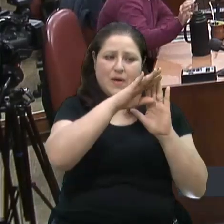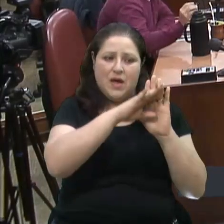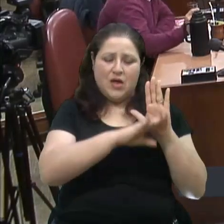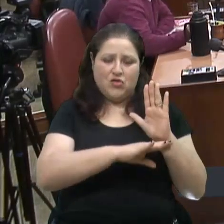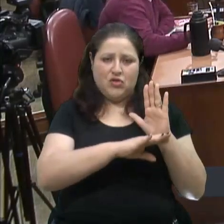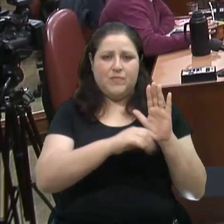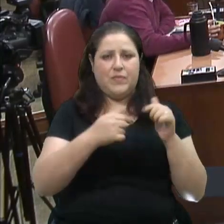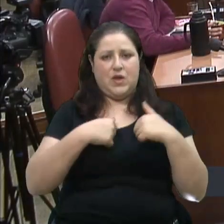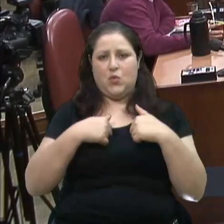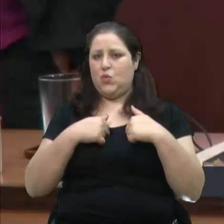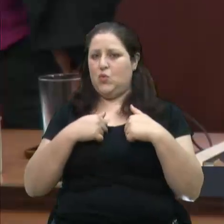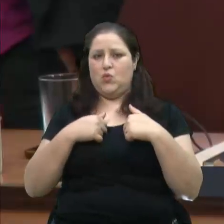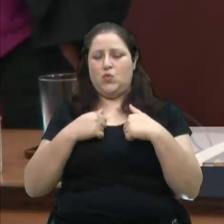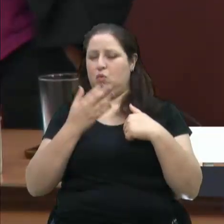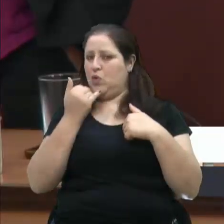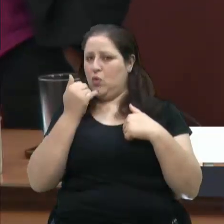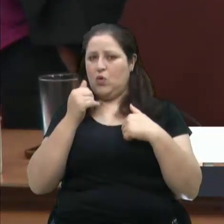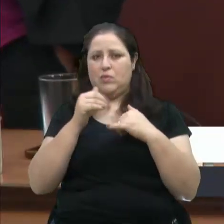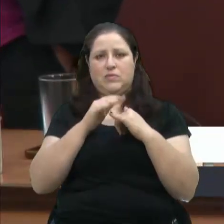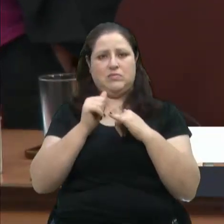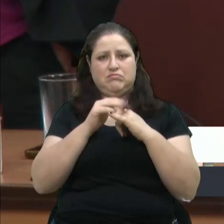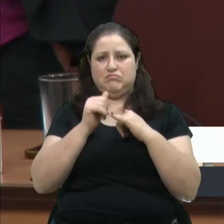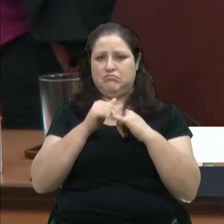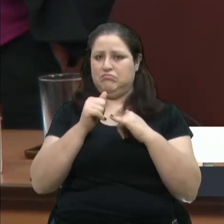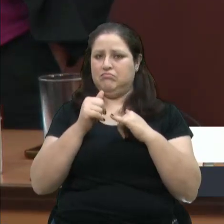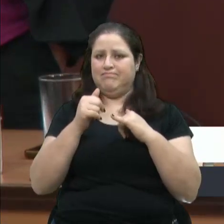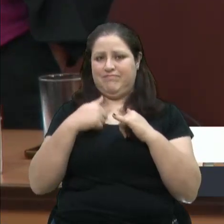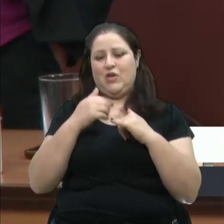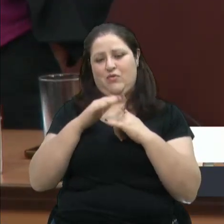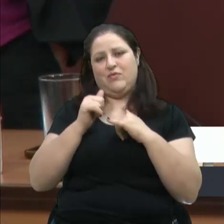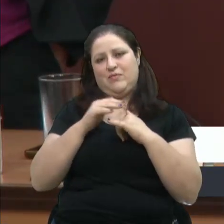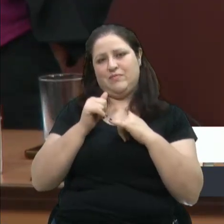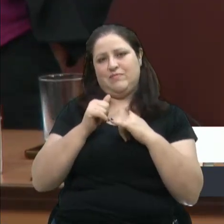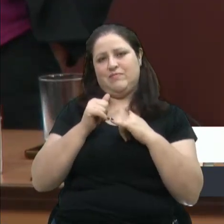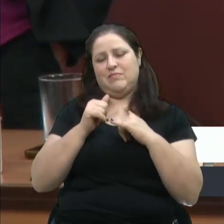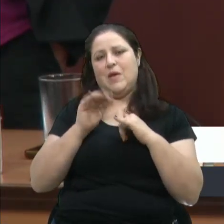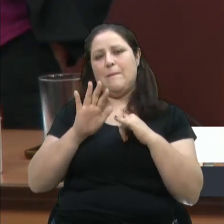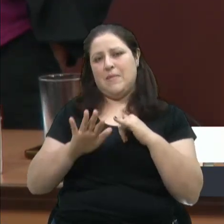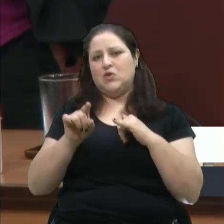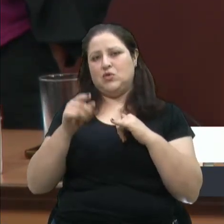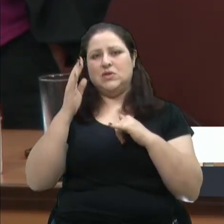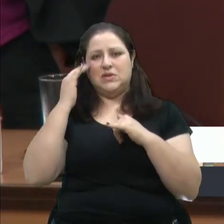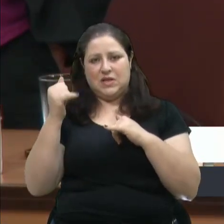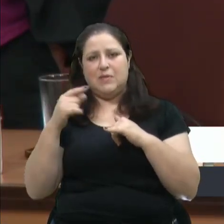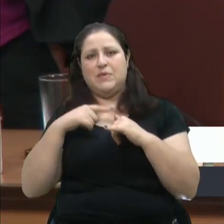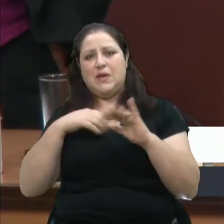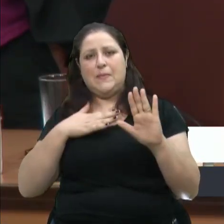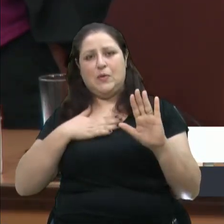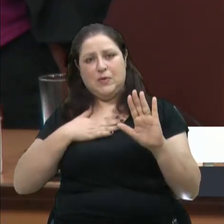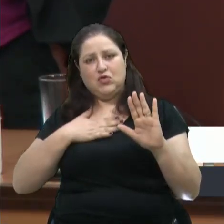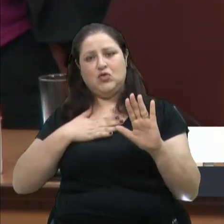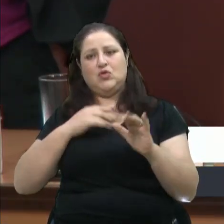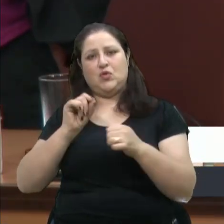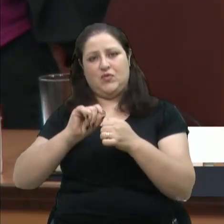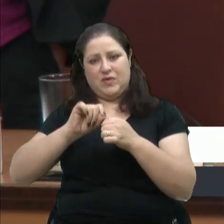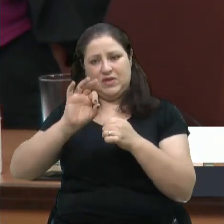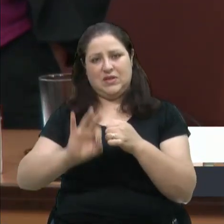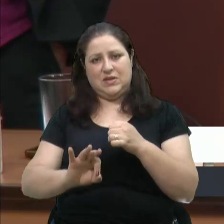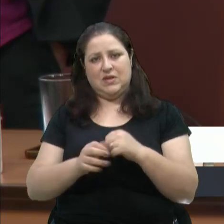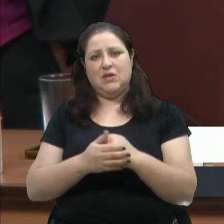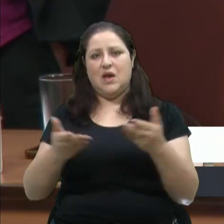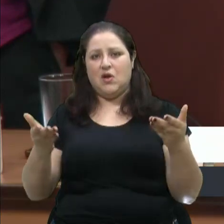Então não sei o valor da carne mas o senhor já sabe que eu prometi tá sendo cumprido vereadores aqui agora falta